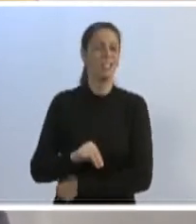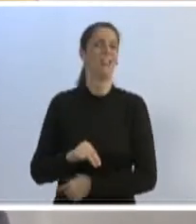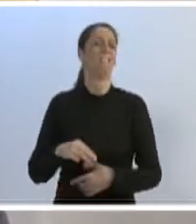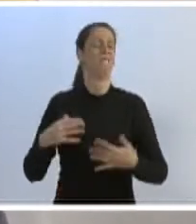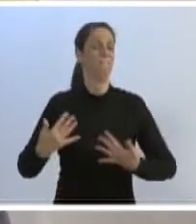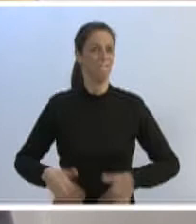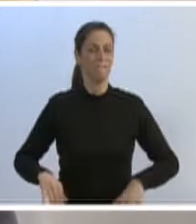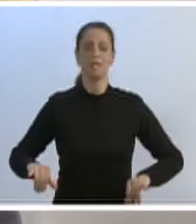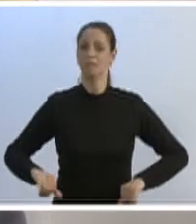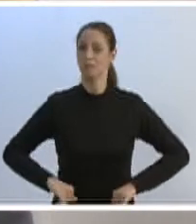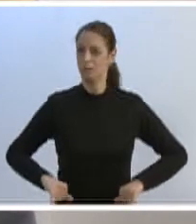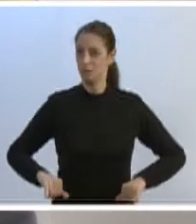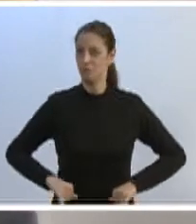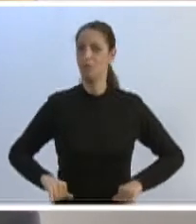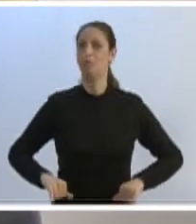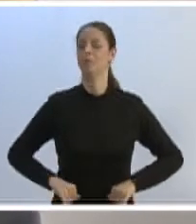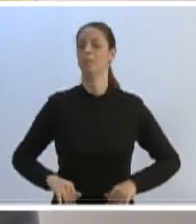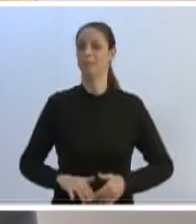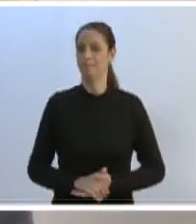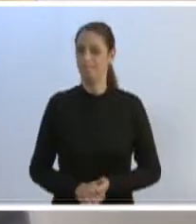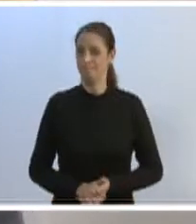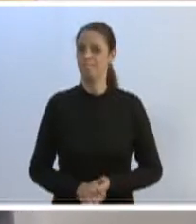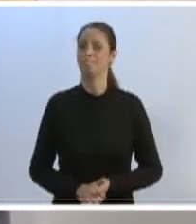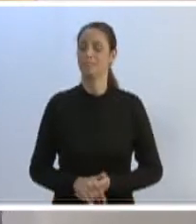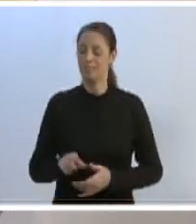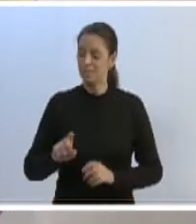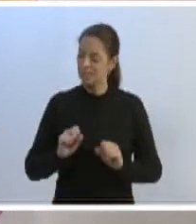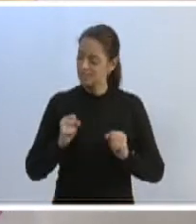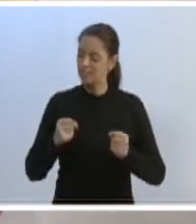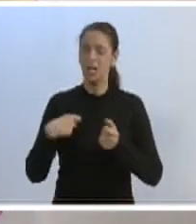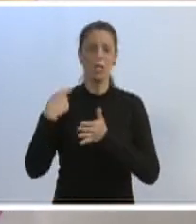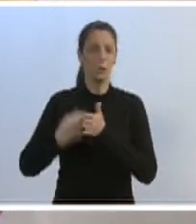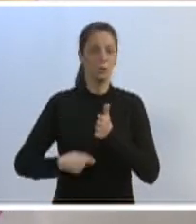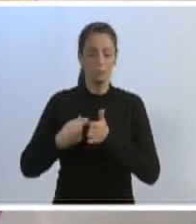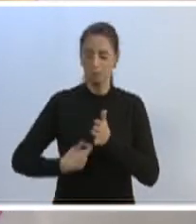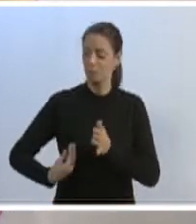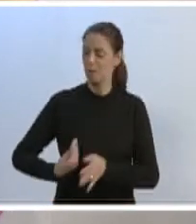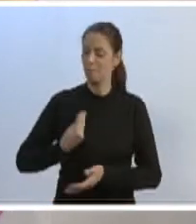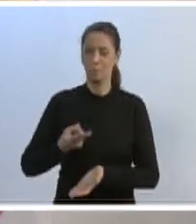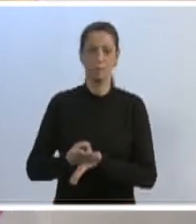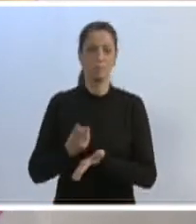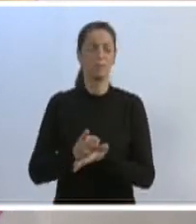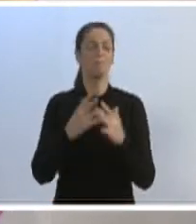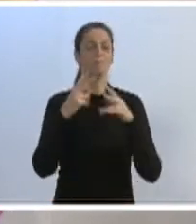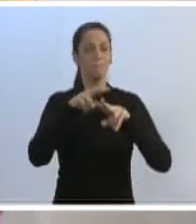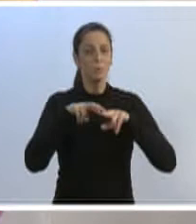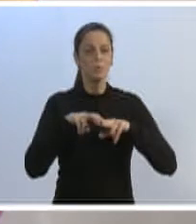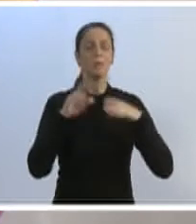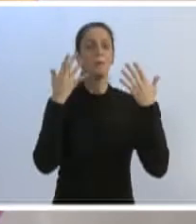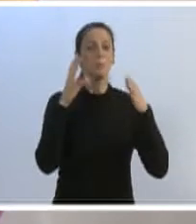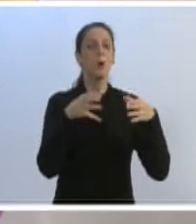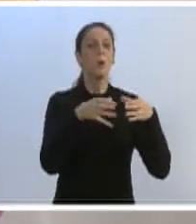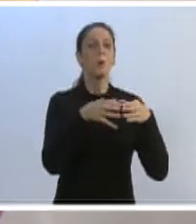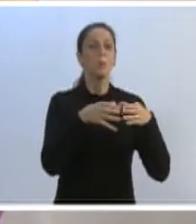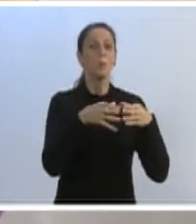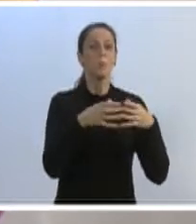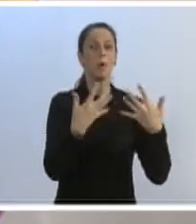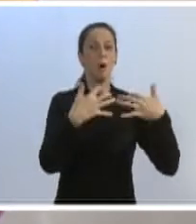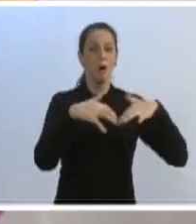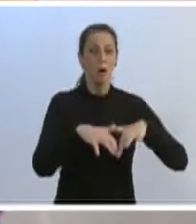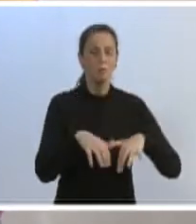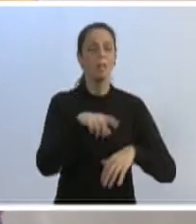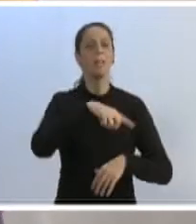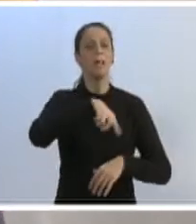de uma sobrevida. Então, realmente, parabenizar todo o público rotariano que não